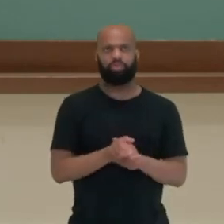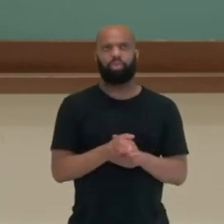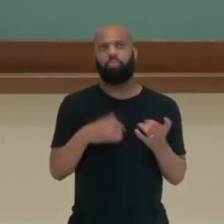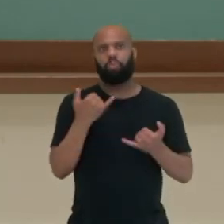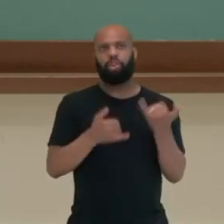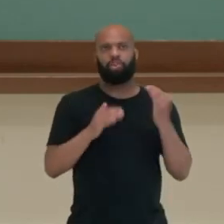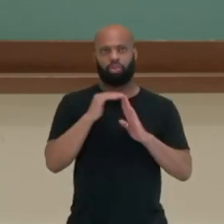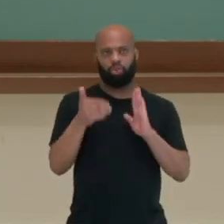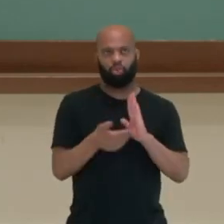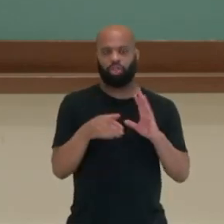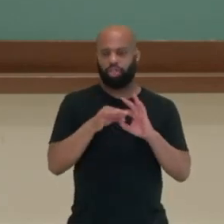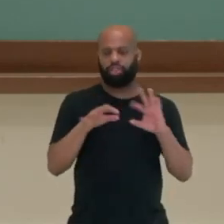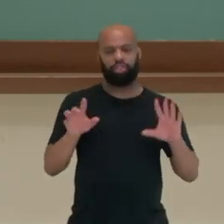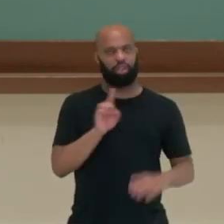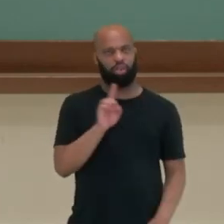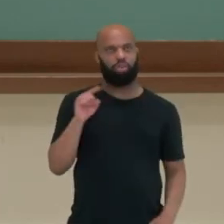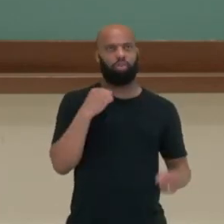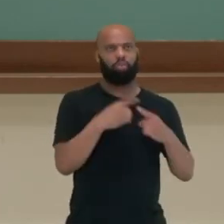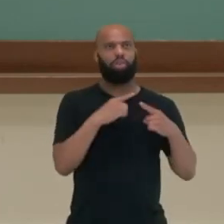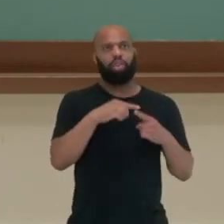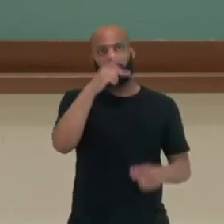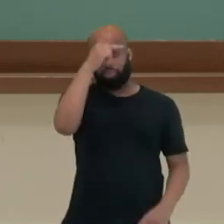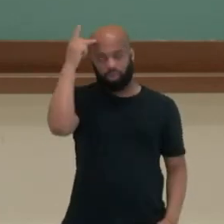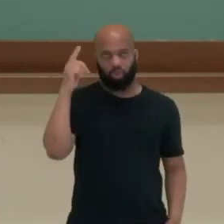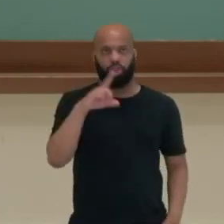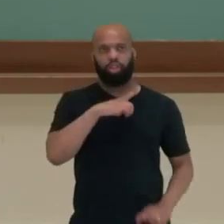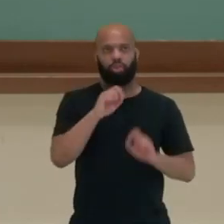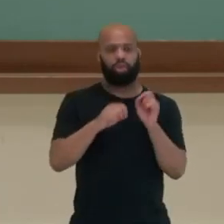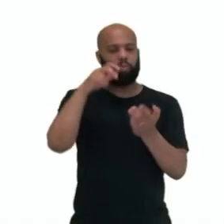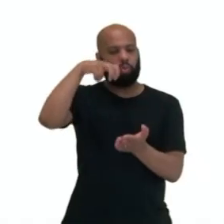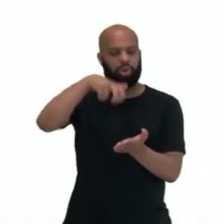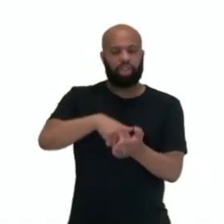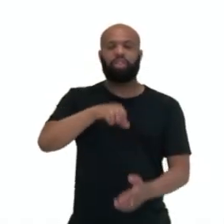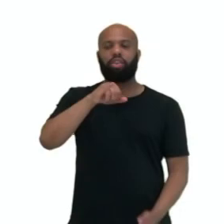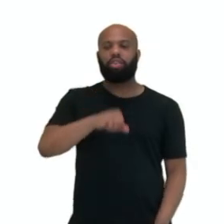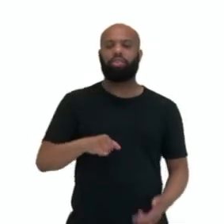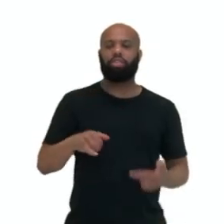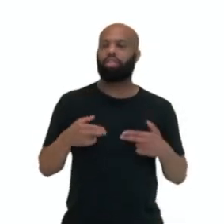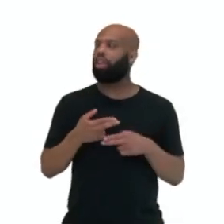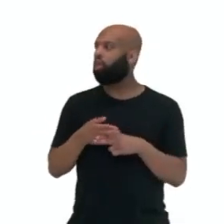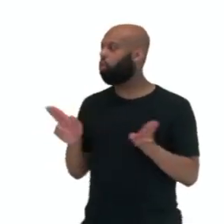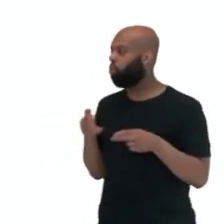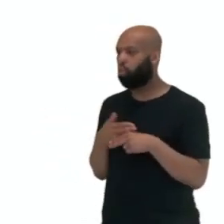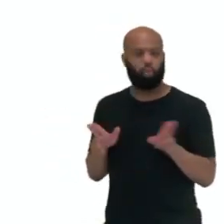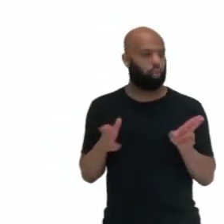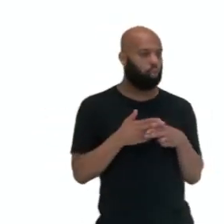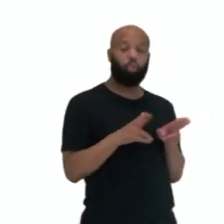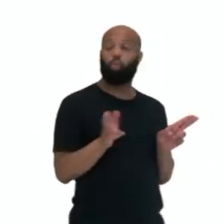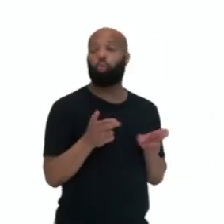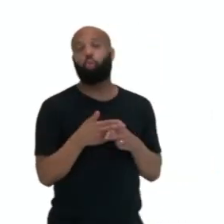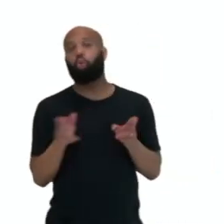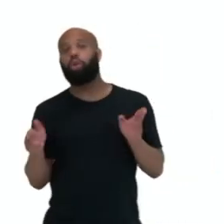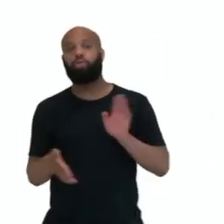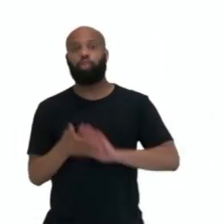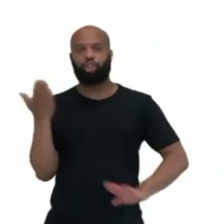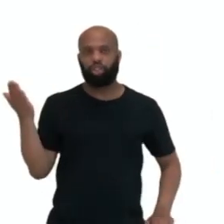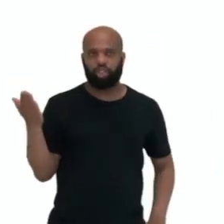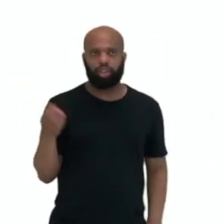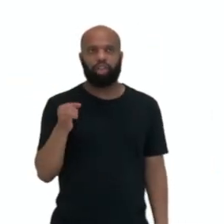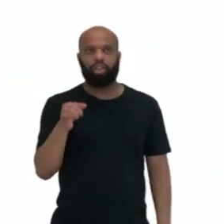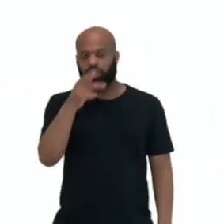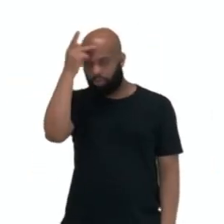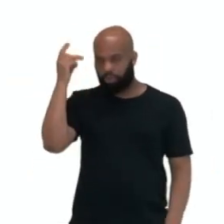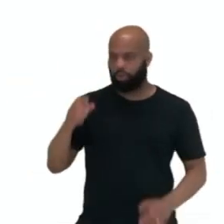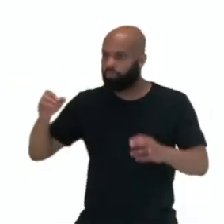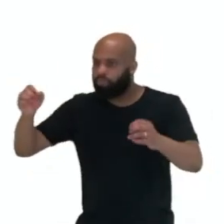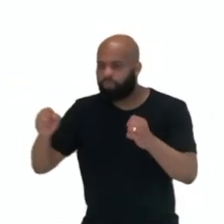mas não. Então o lutador é punido por passividade, por fugir da luta. Então se o lutador está ali e está